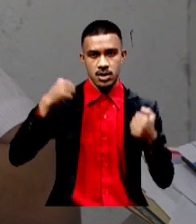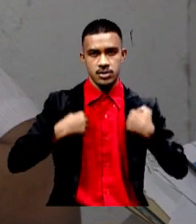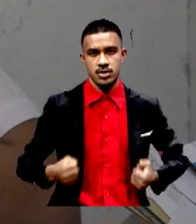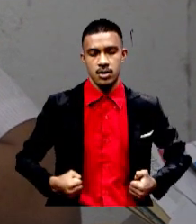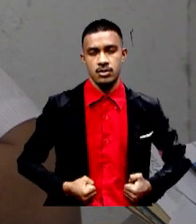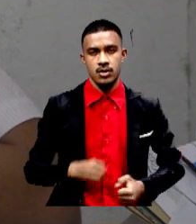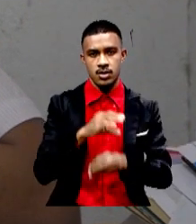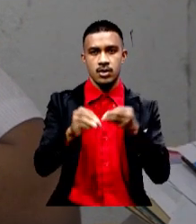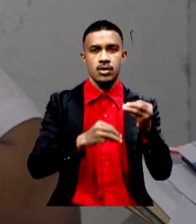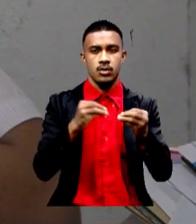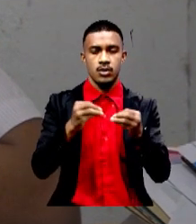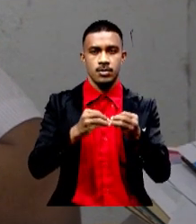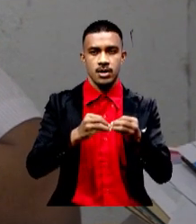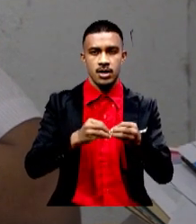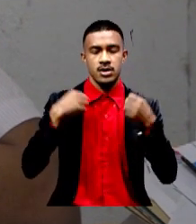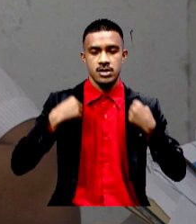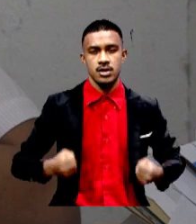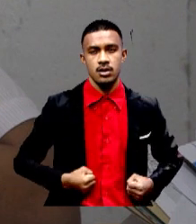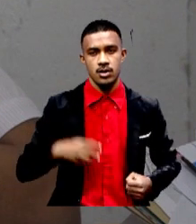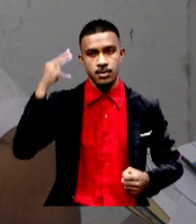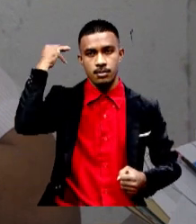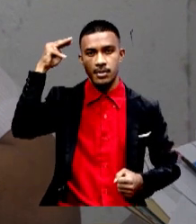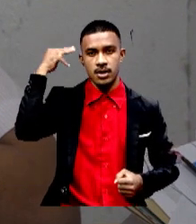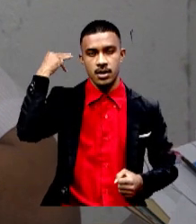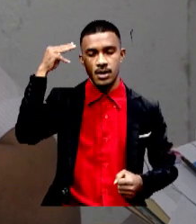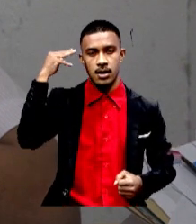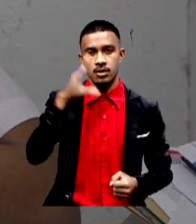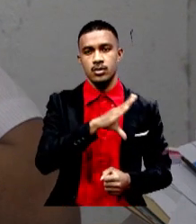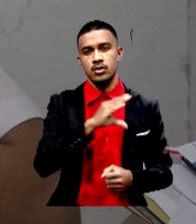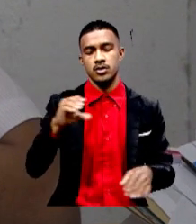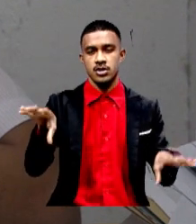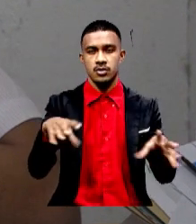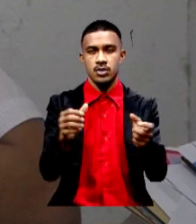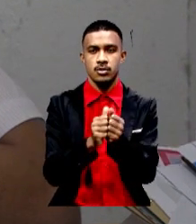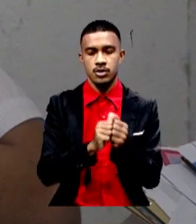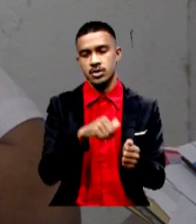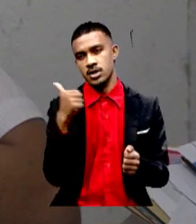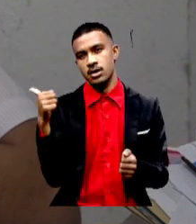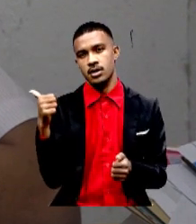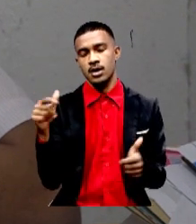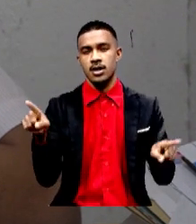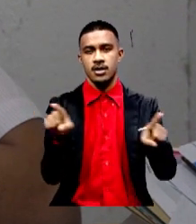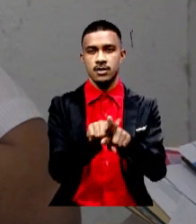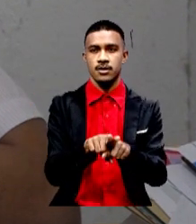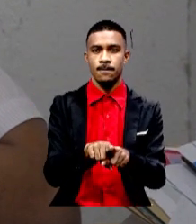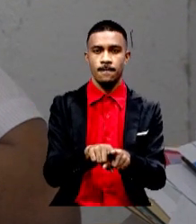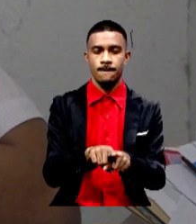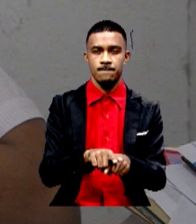secção Saúde Mental, nomos parceria serviço selo conexão la